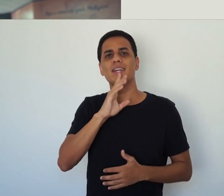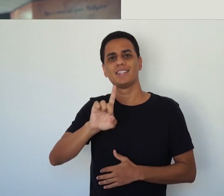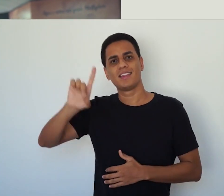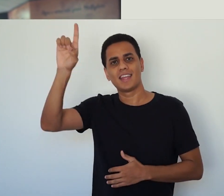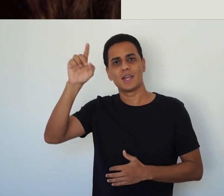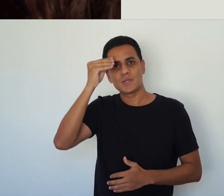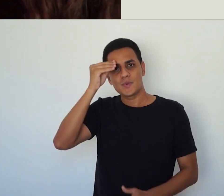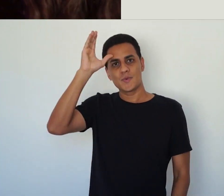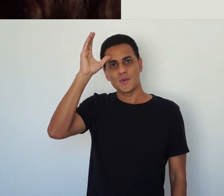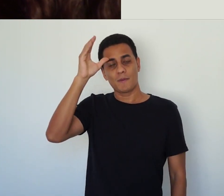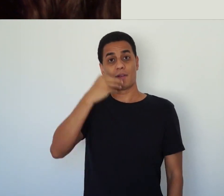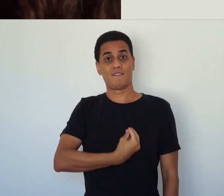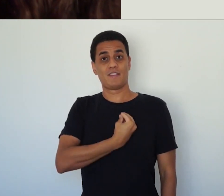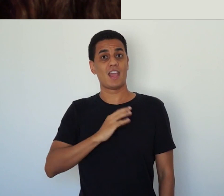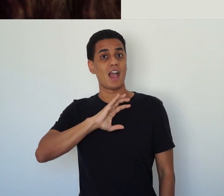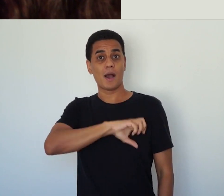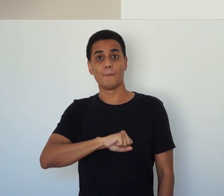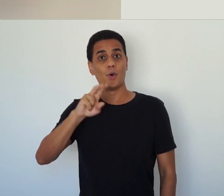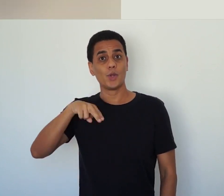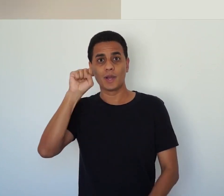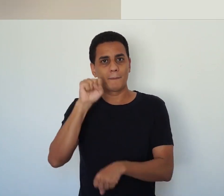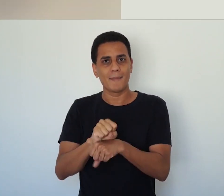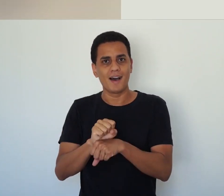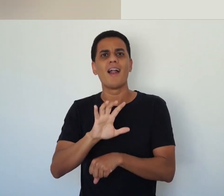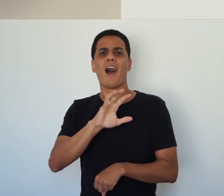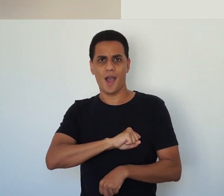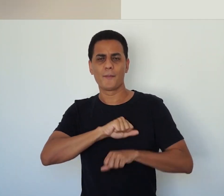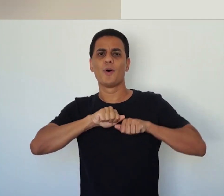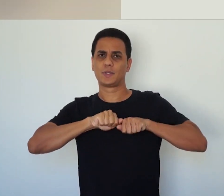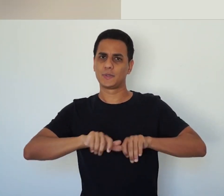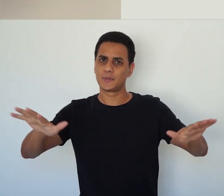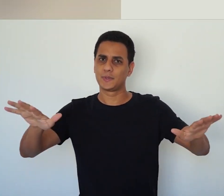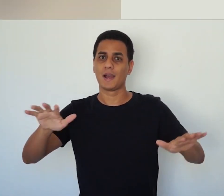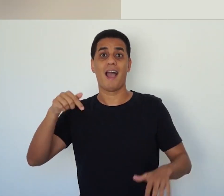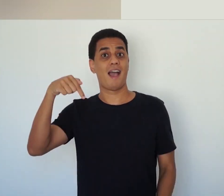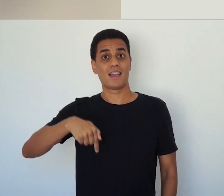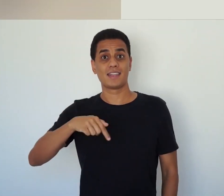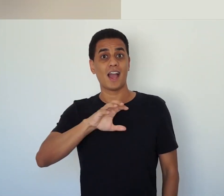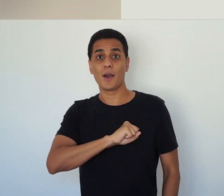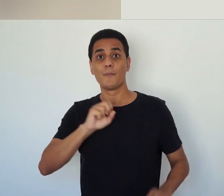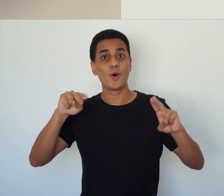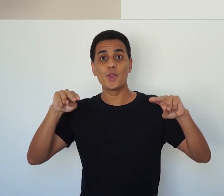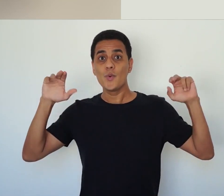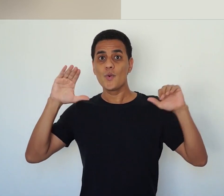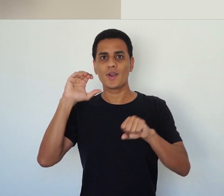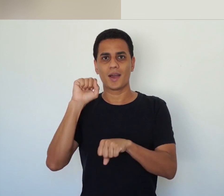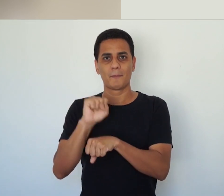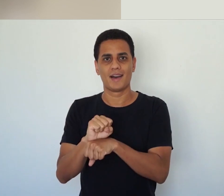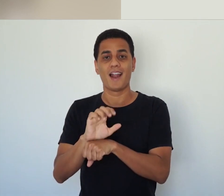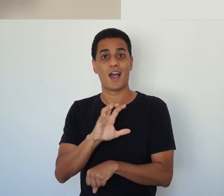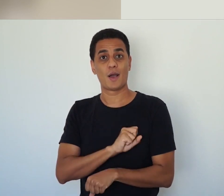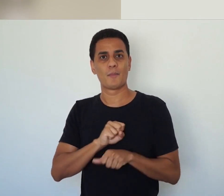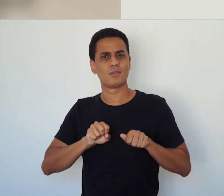que não para, mas multiplica. Aqui o amor não para. Multiplica.